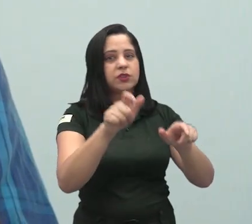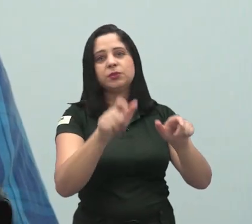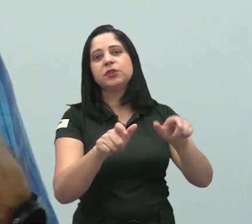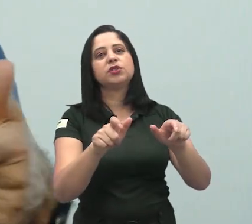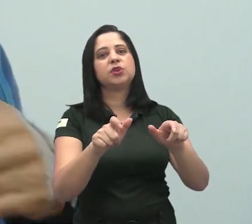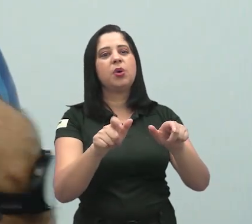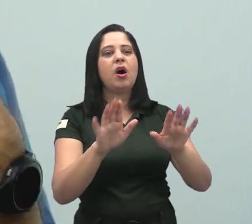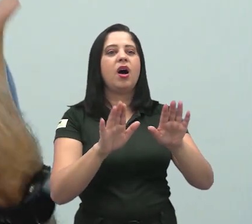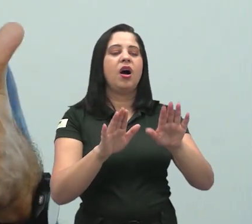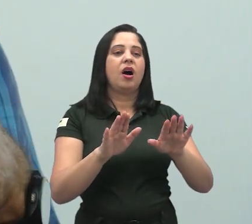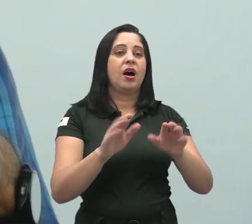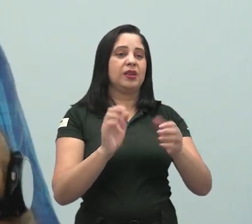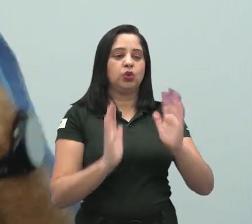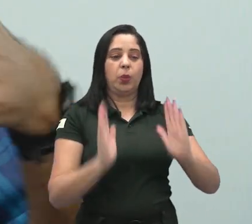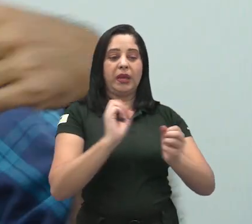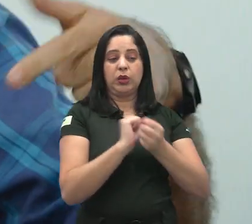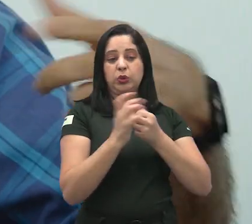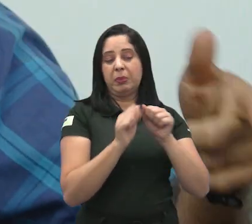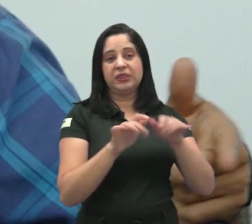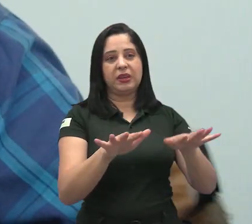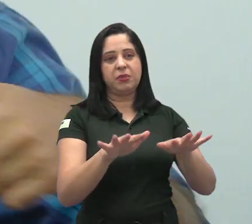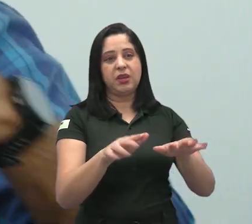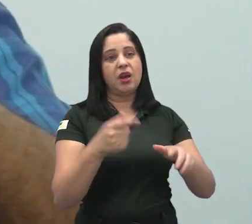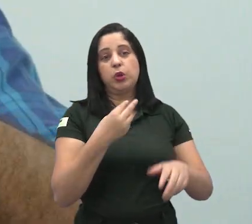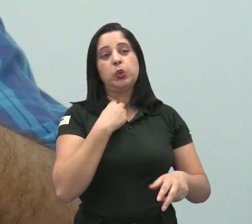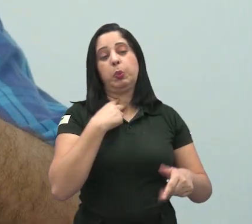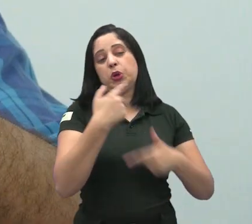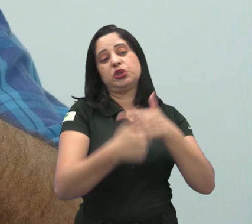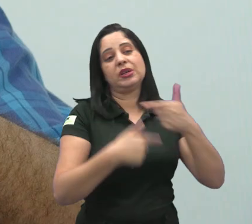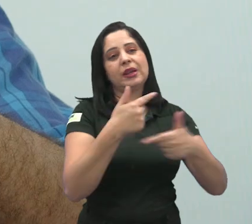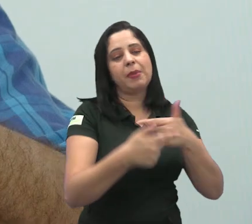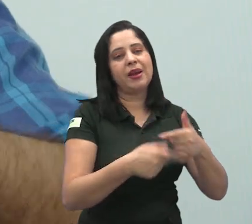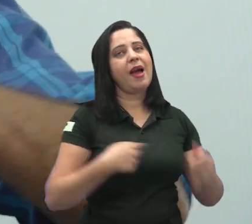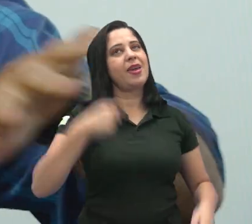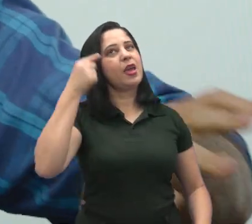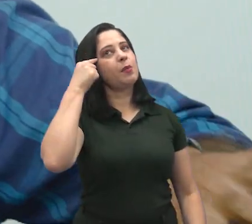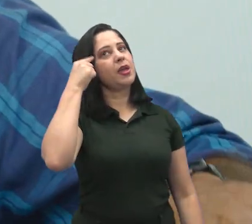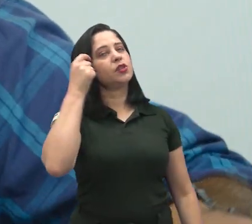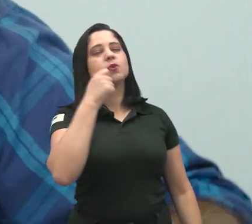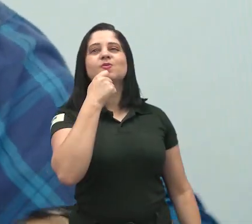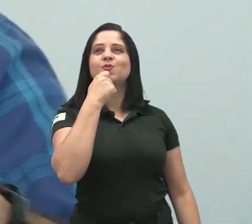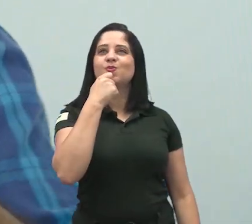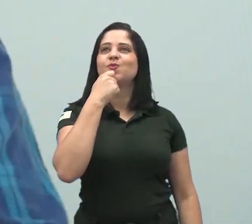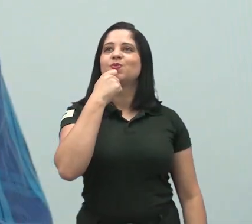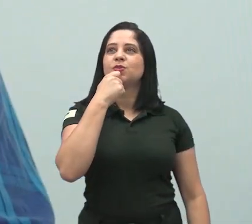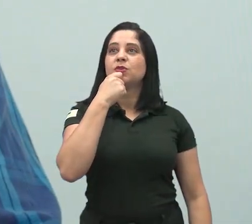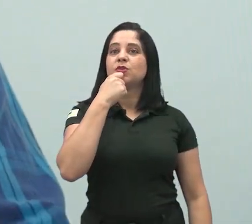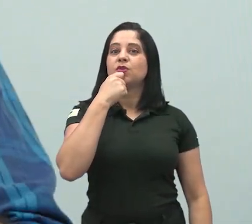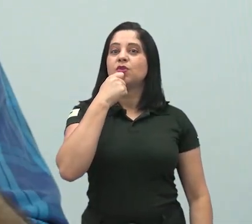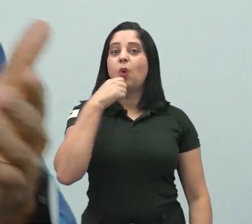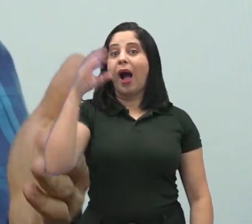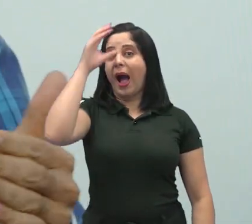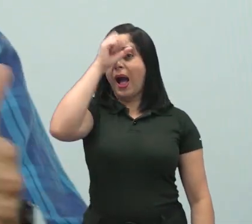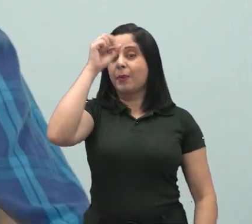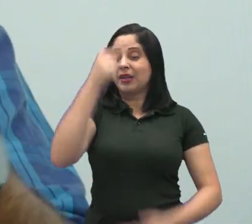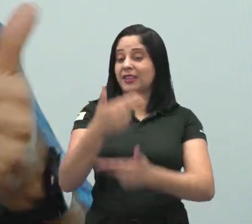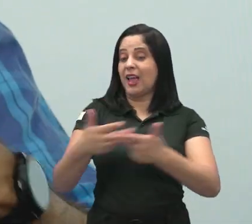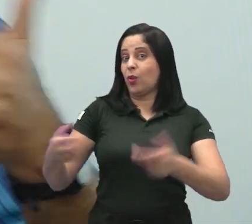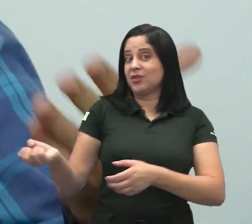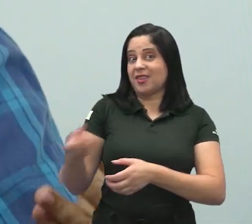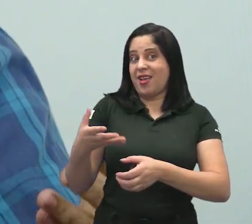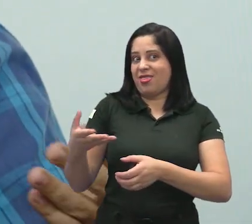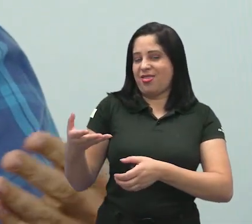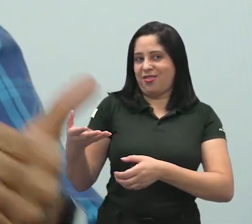também, sem ter o que fazer, sem ter o que trabalhar, foram aprender outras coisas, né? Fora até do trabalho delas, e acabaram até